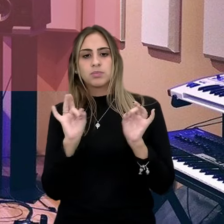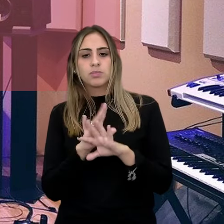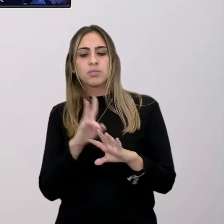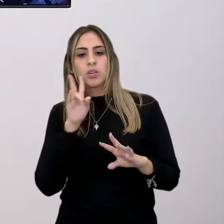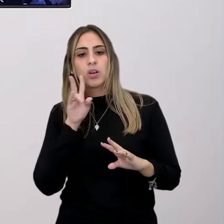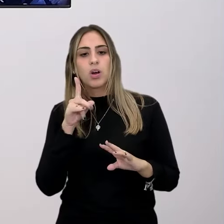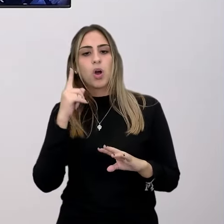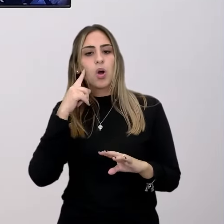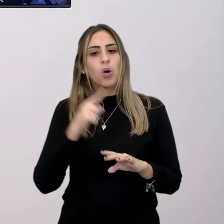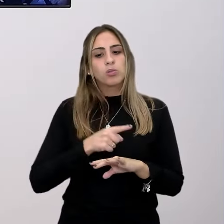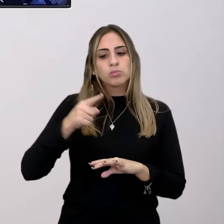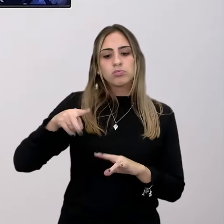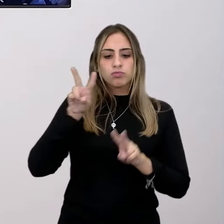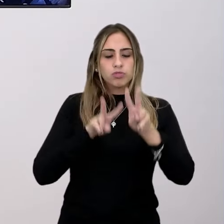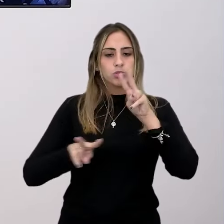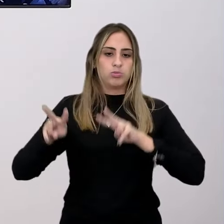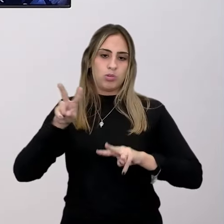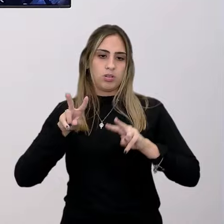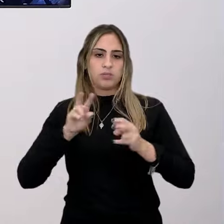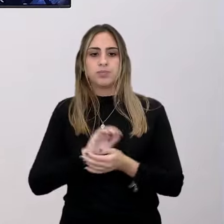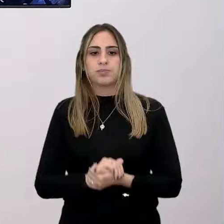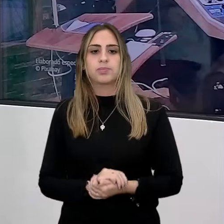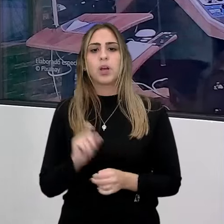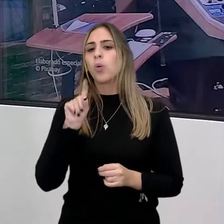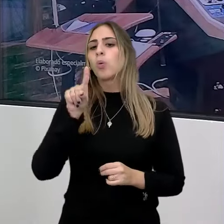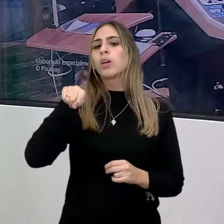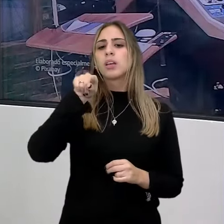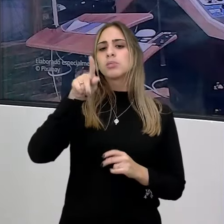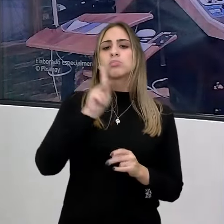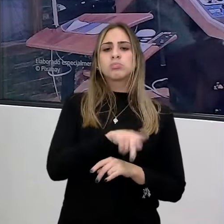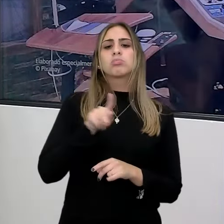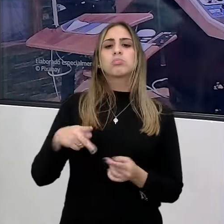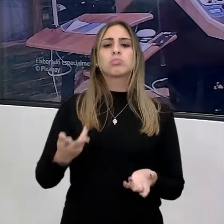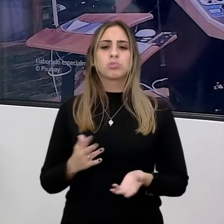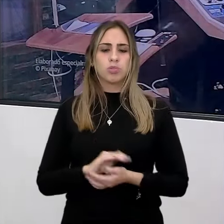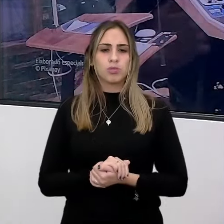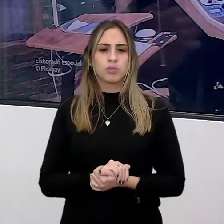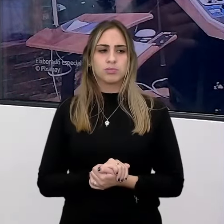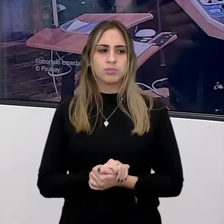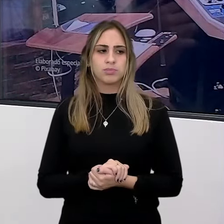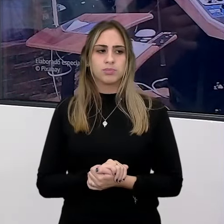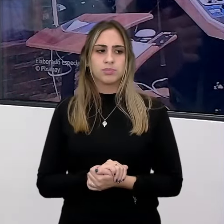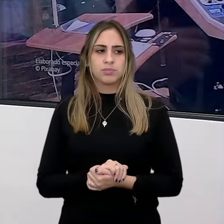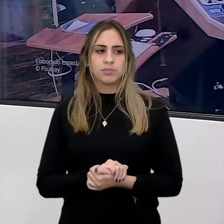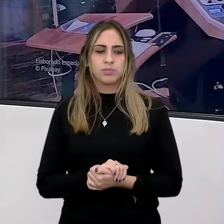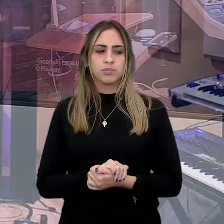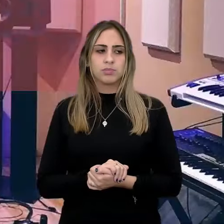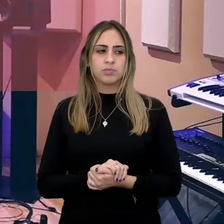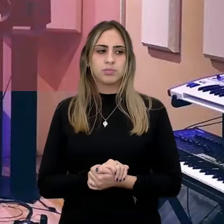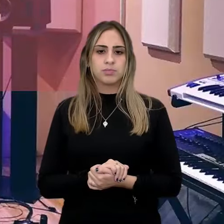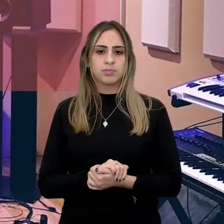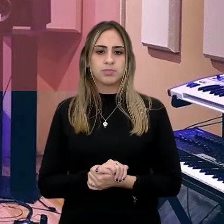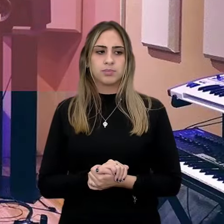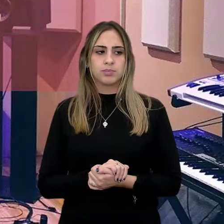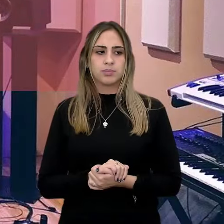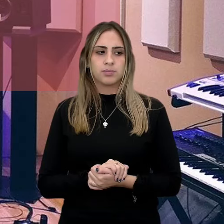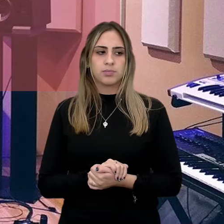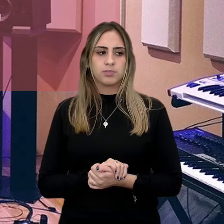acordes visuais mas o que que é isso professor de onde é isso calma olha só as